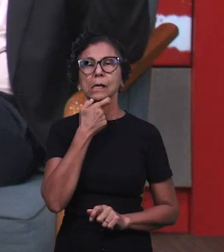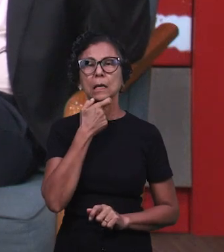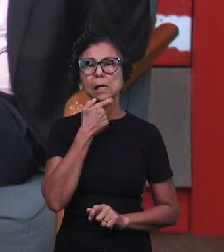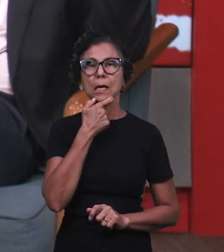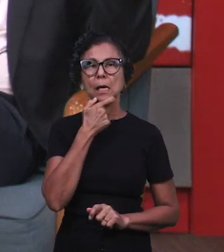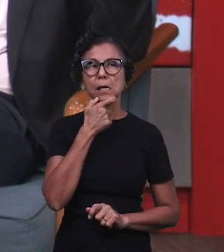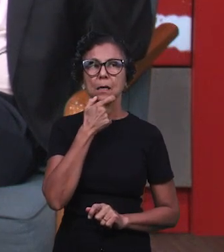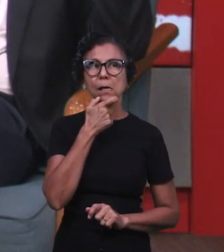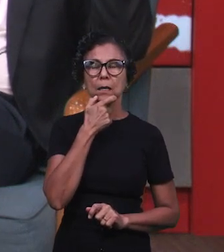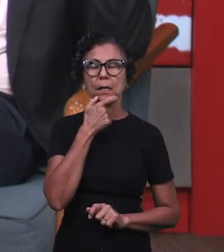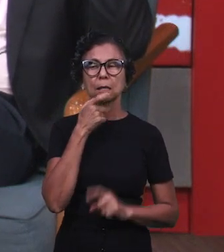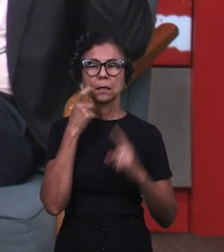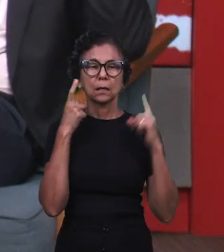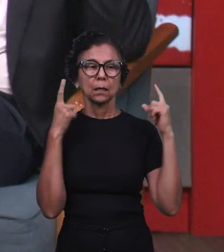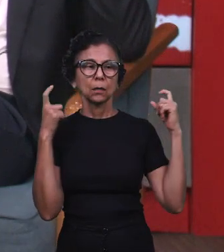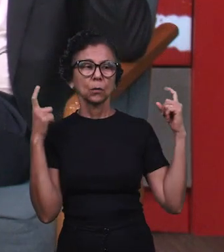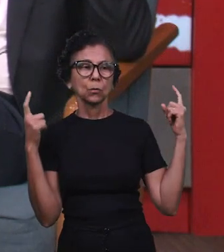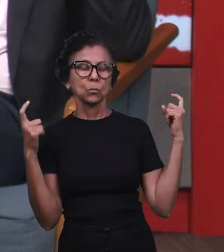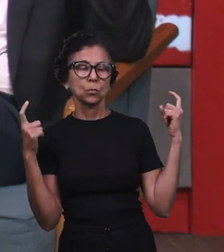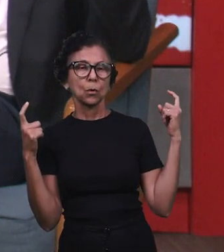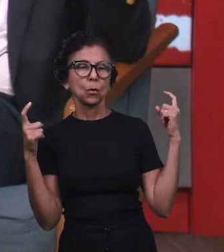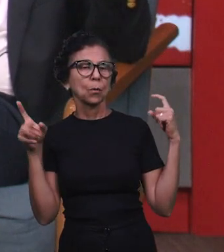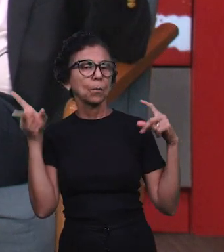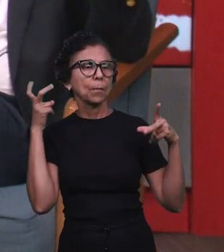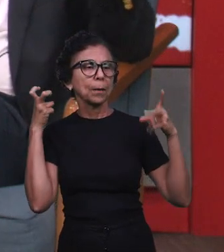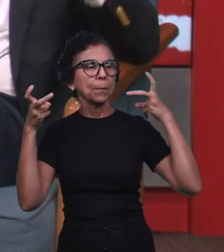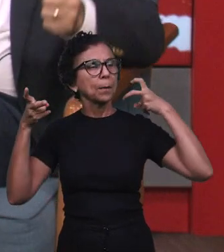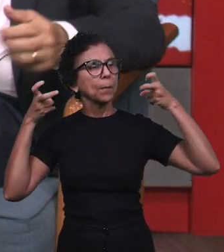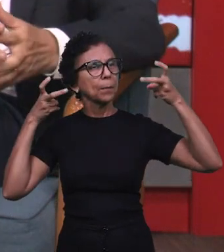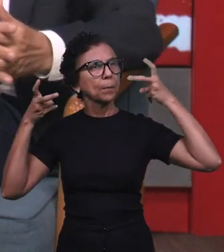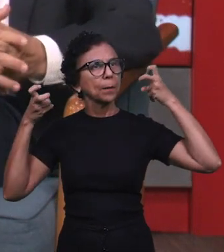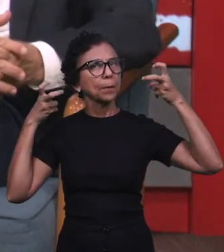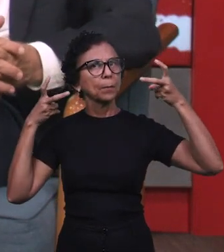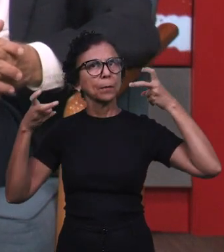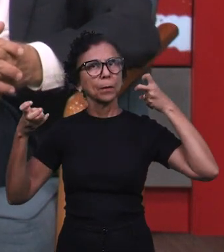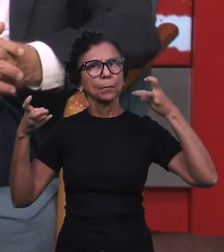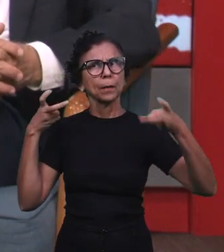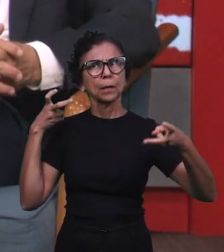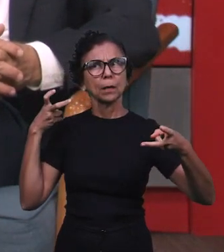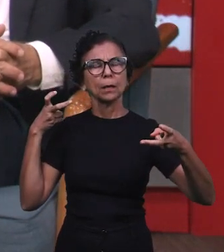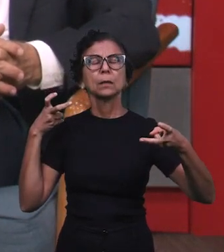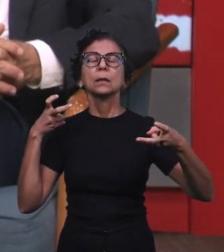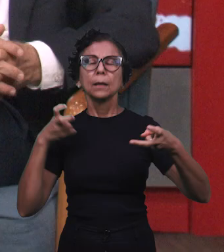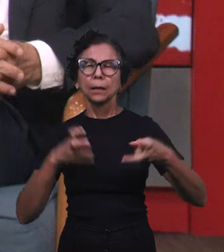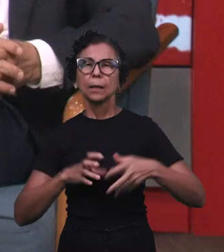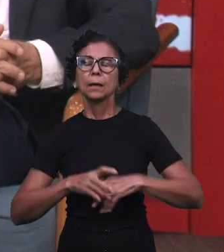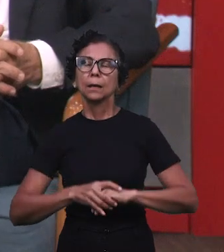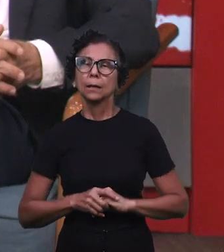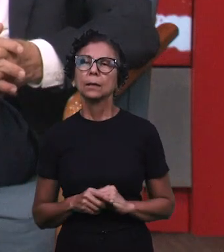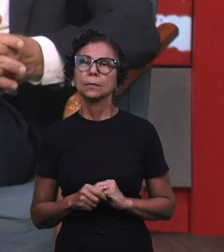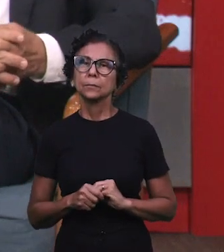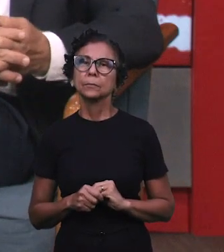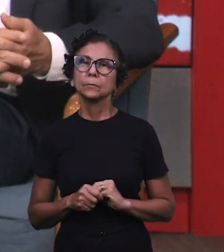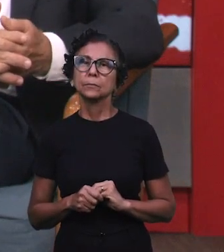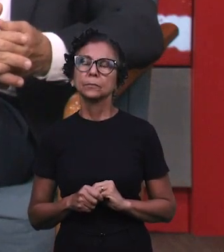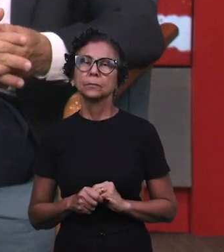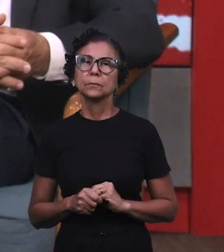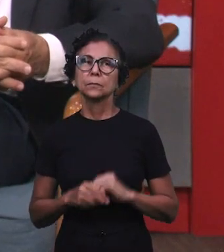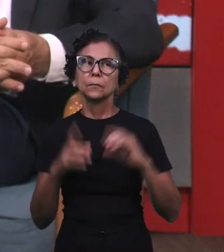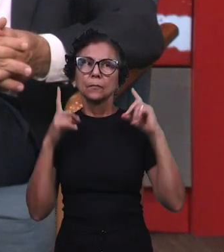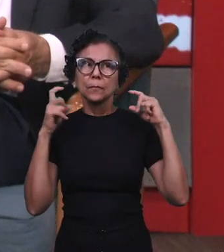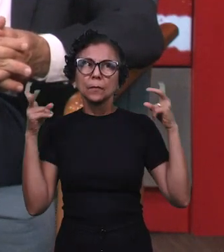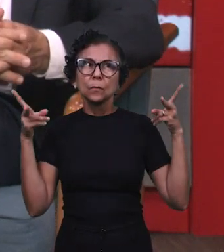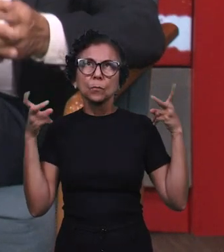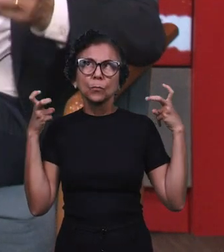som que ela vai ouvir, o que vai entrar pelo ouvido da criança lá, são